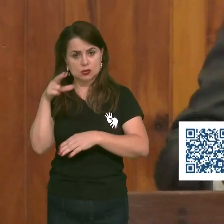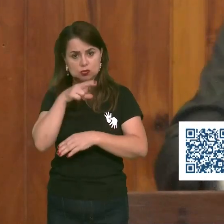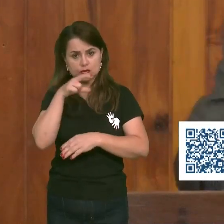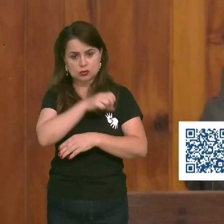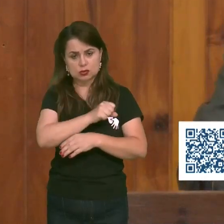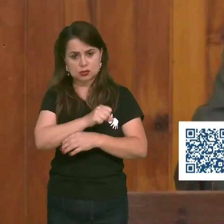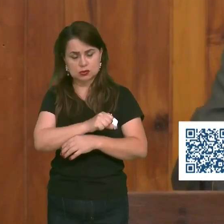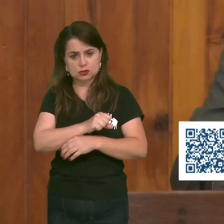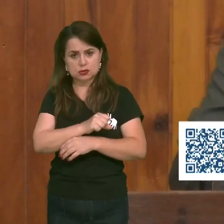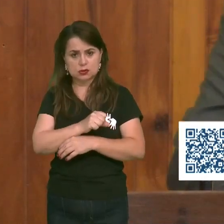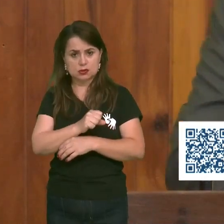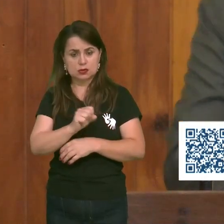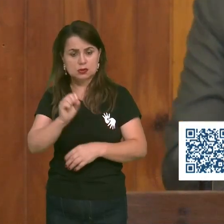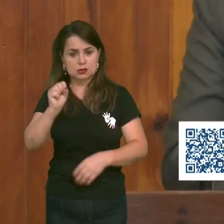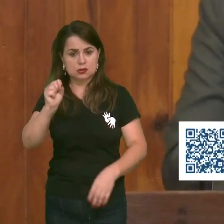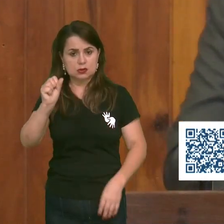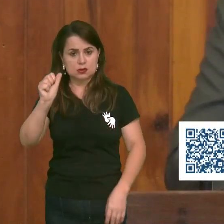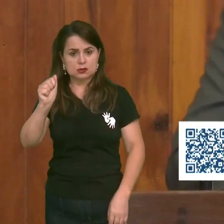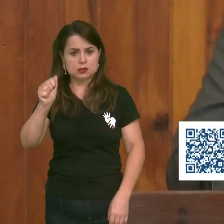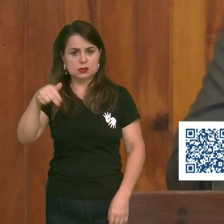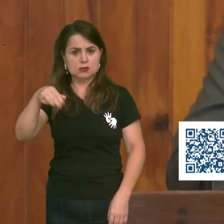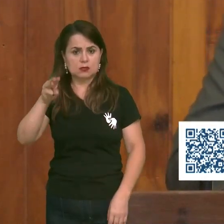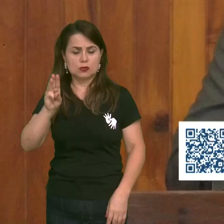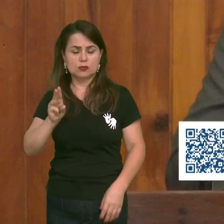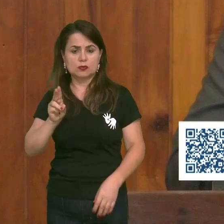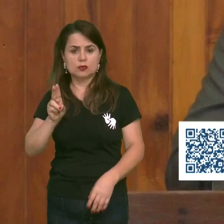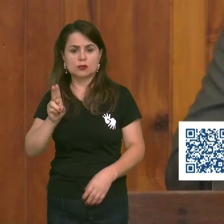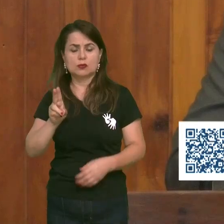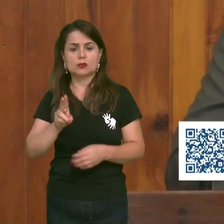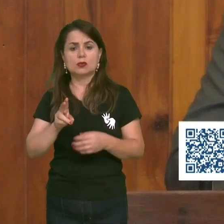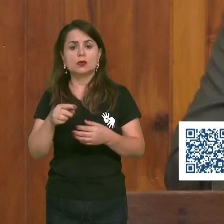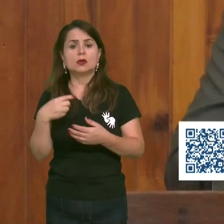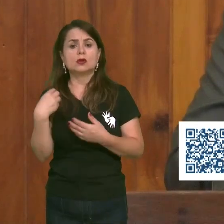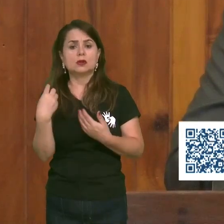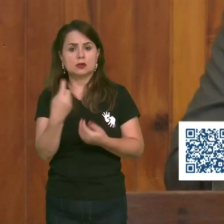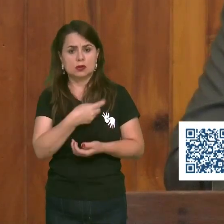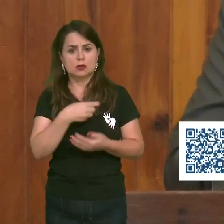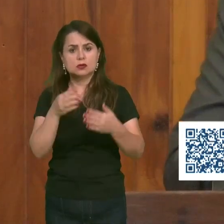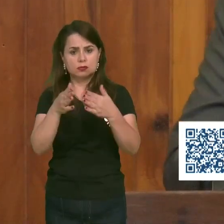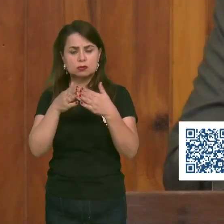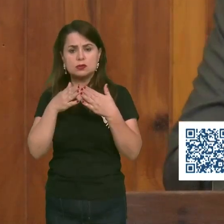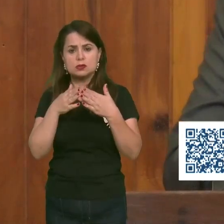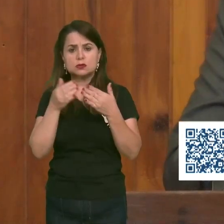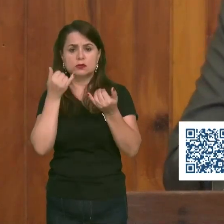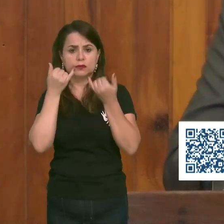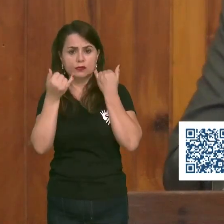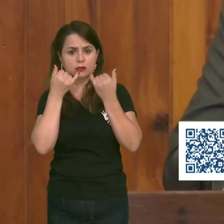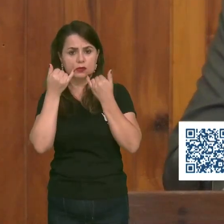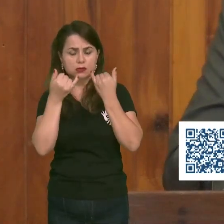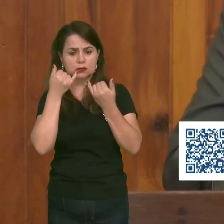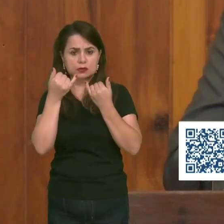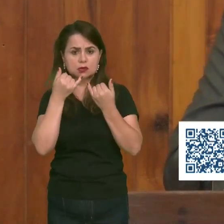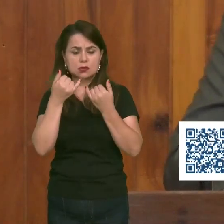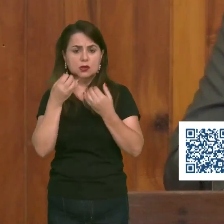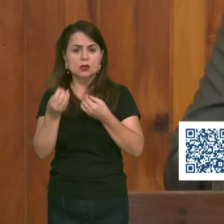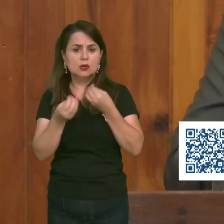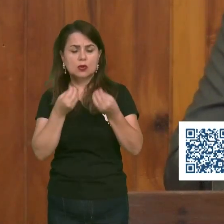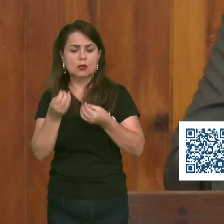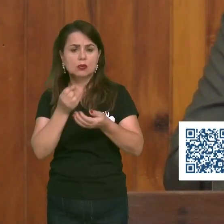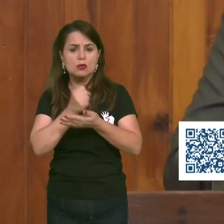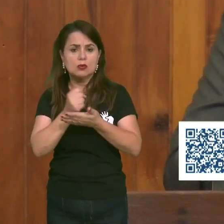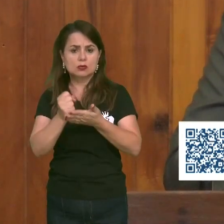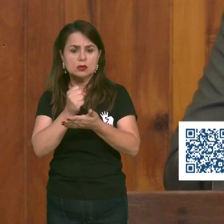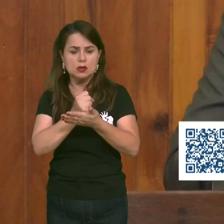e emergência e a gente solicita aí todas as informações sobre esse contrato